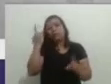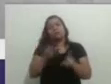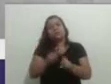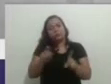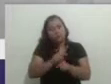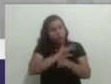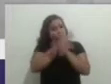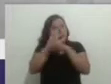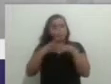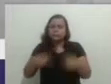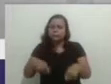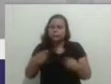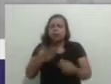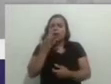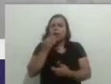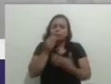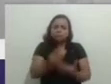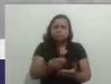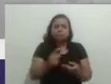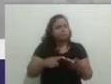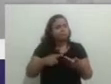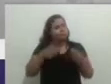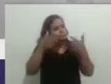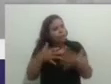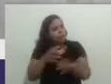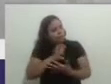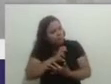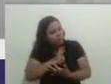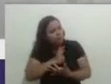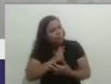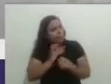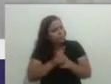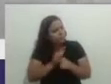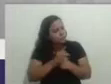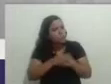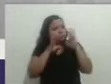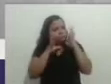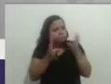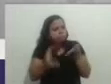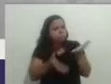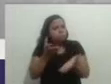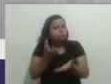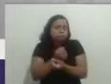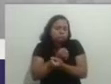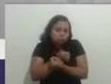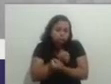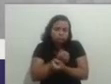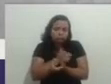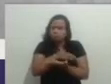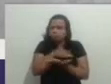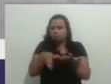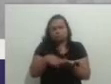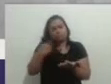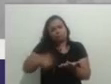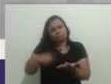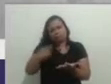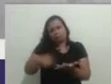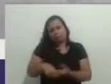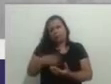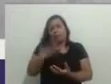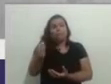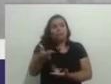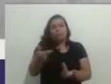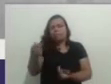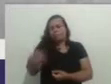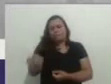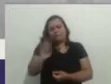alimento uma palavra de amor uma palavra de acolhimento um abraço a gente não precisa de muito para ser